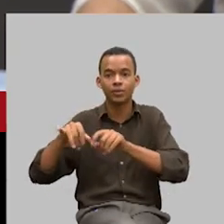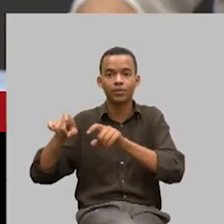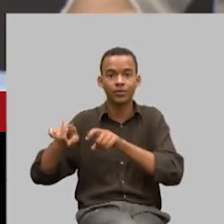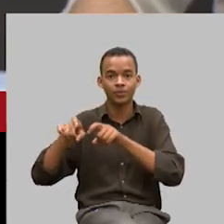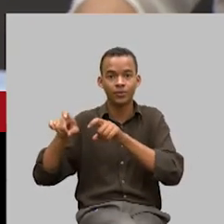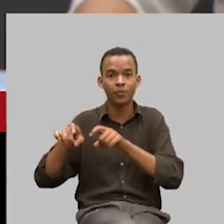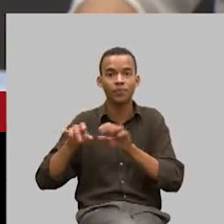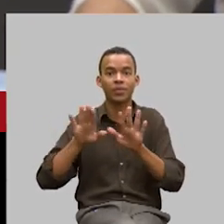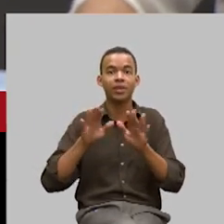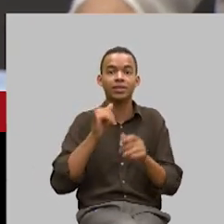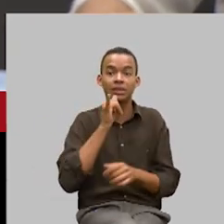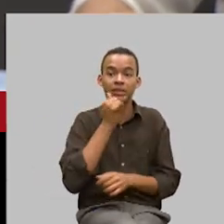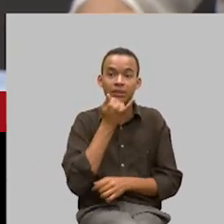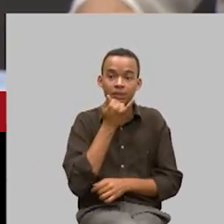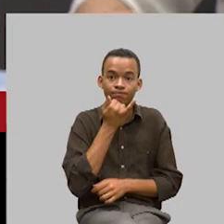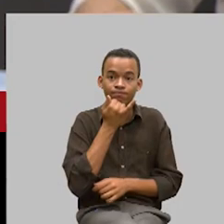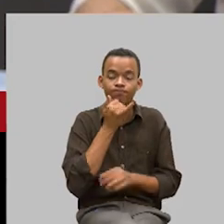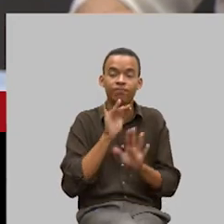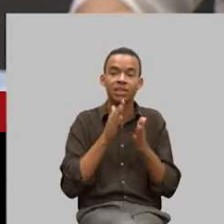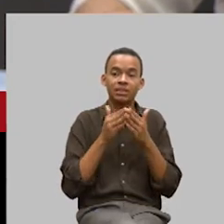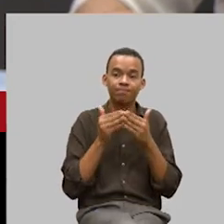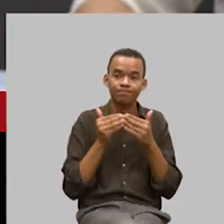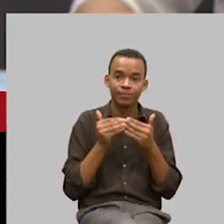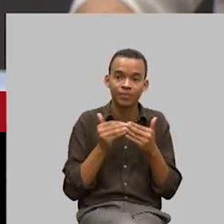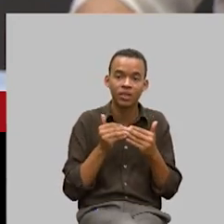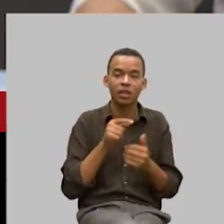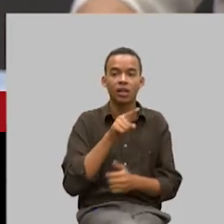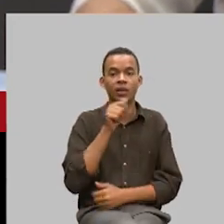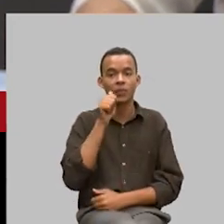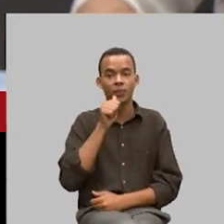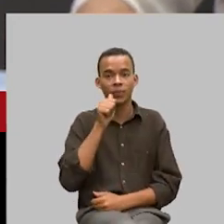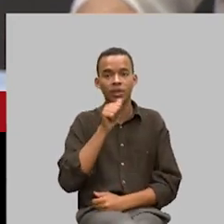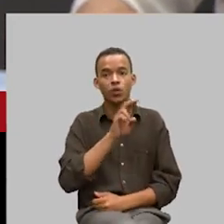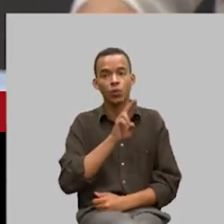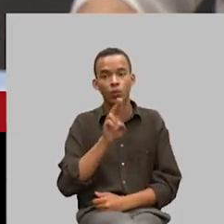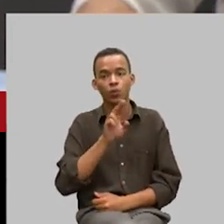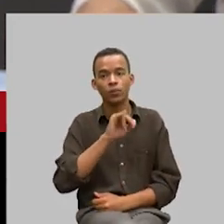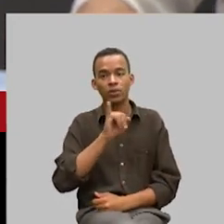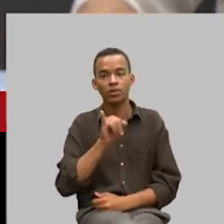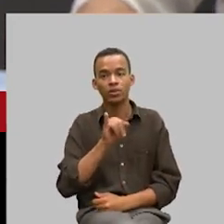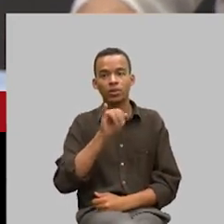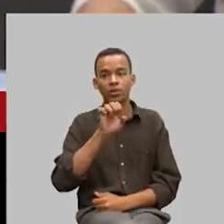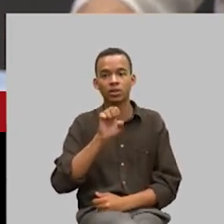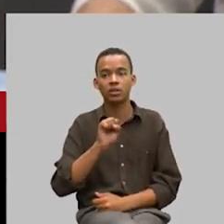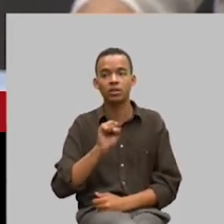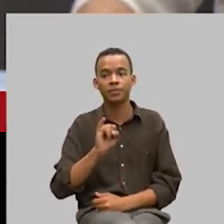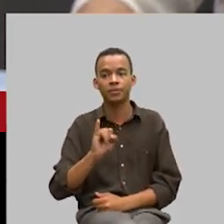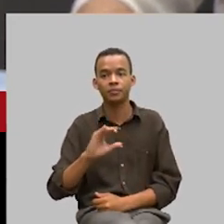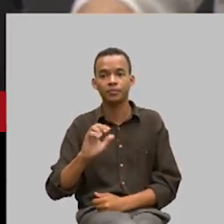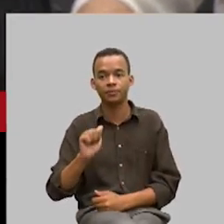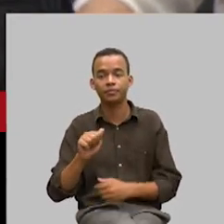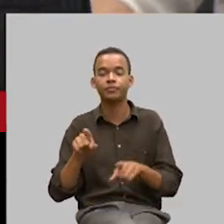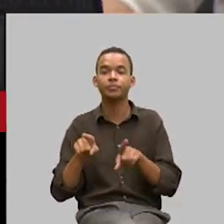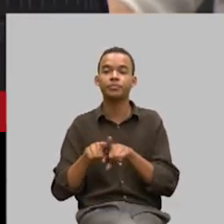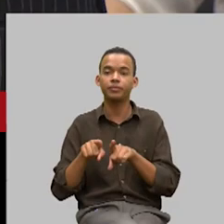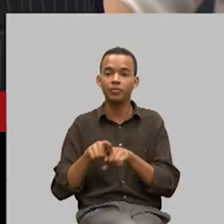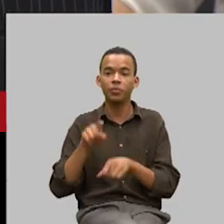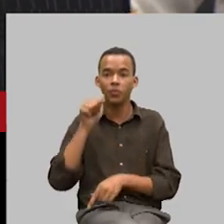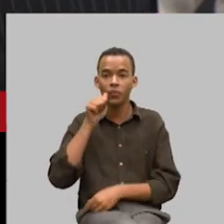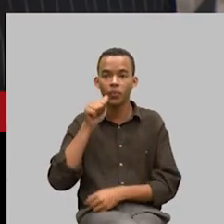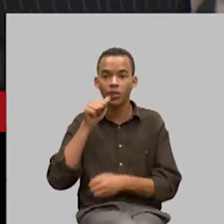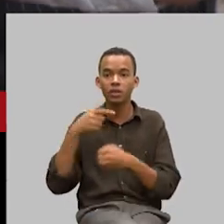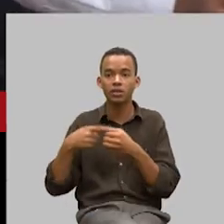pedi a ela para citá-la mas a Jéssica aqui me ajudou e as professoras de São Francisco num grupo de WhatsApp me ajudou a lembrar o